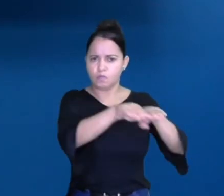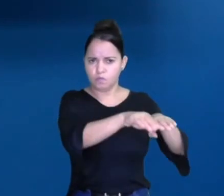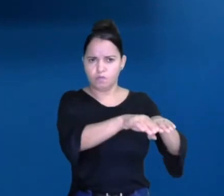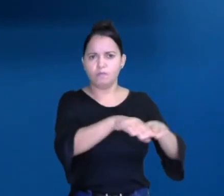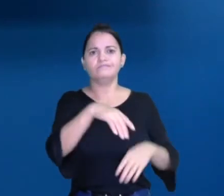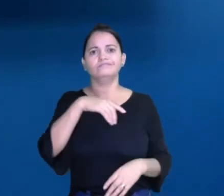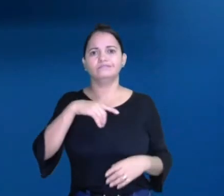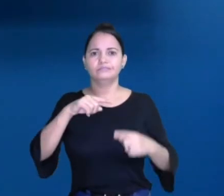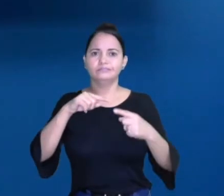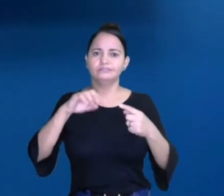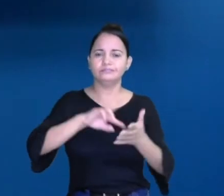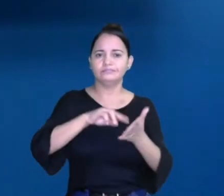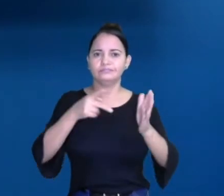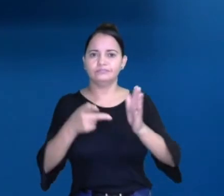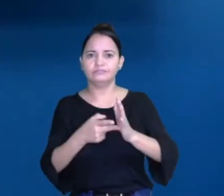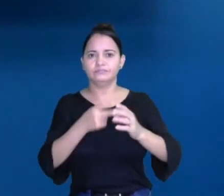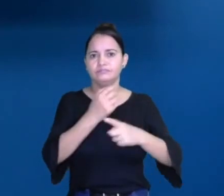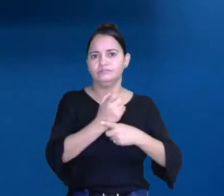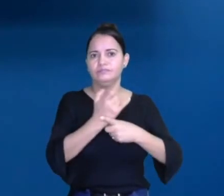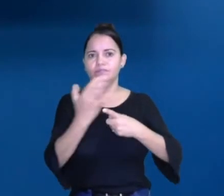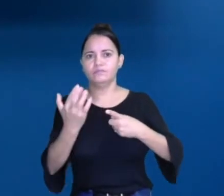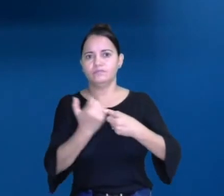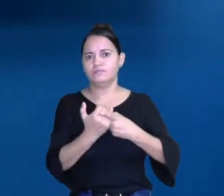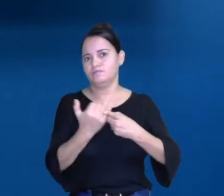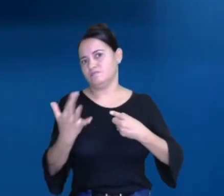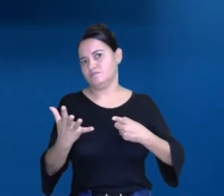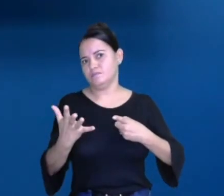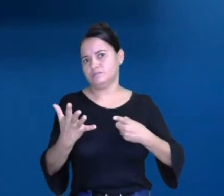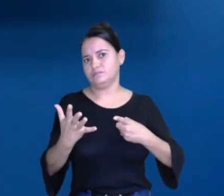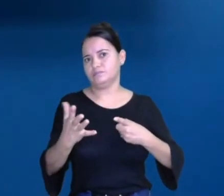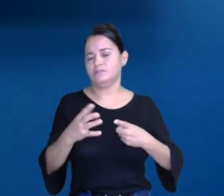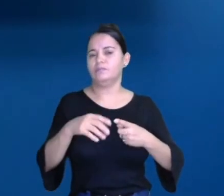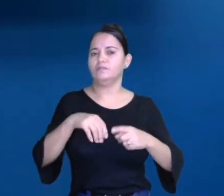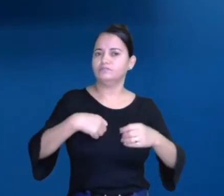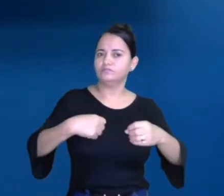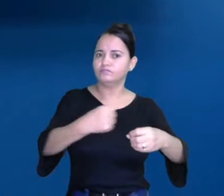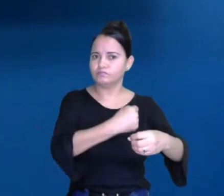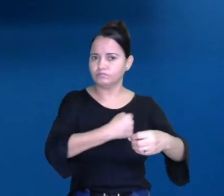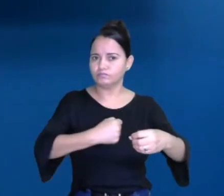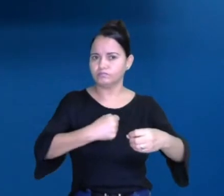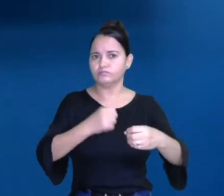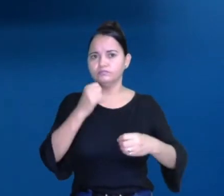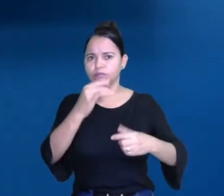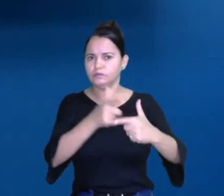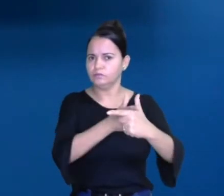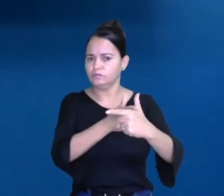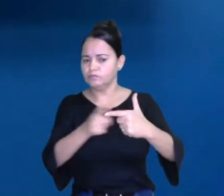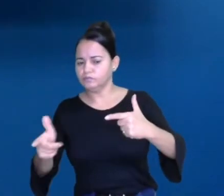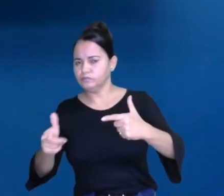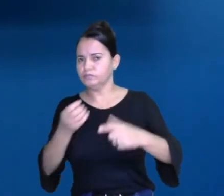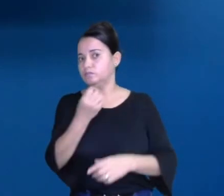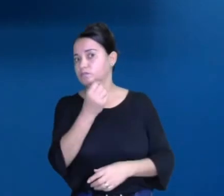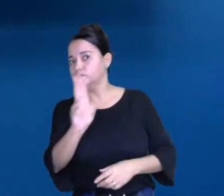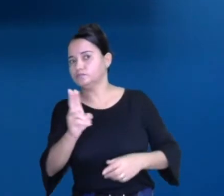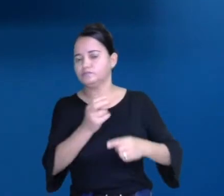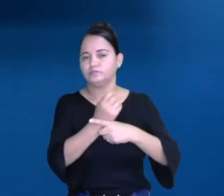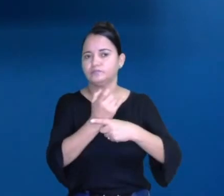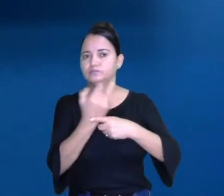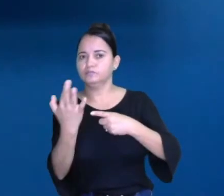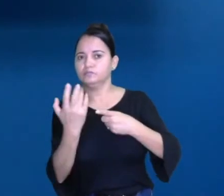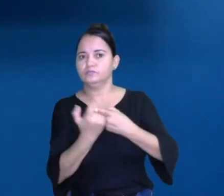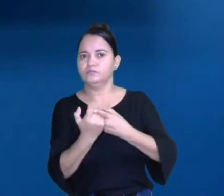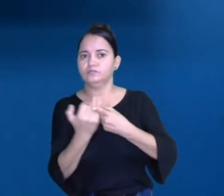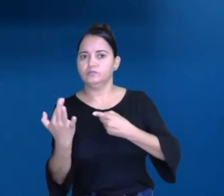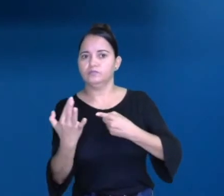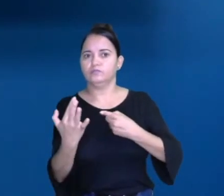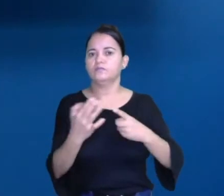bolo. Então, qualquer coisa que eu possa dividir, né, fracionar, né, a partir de